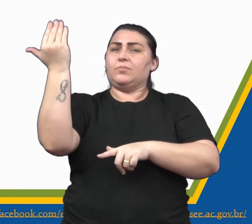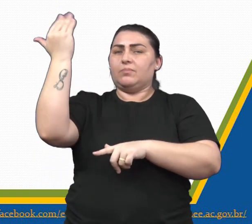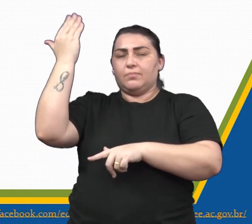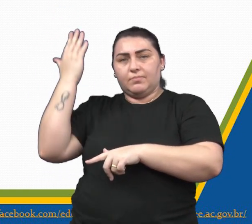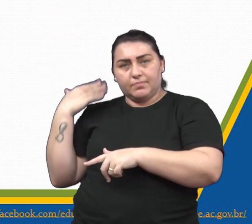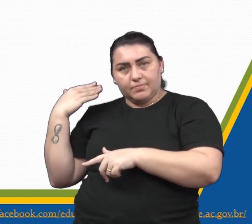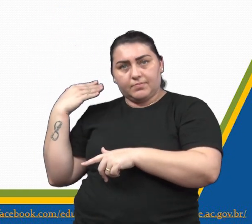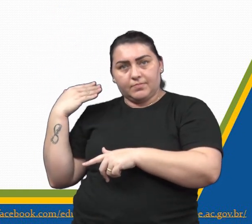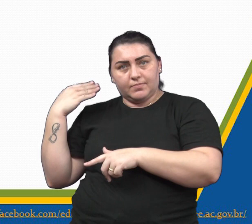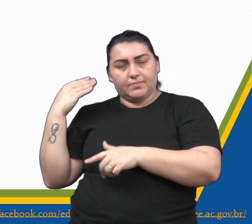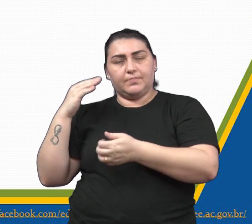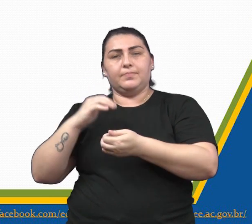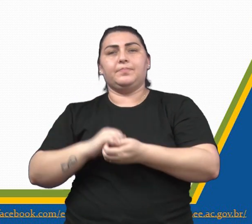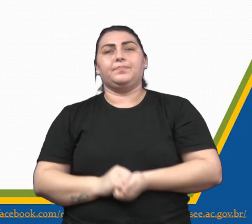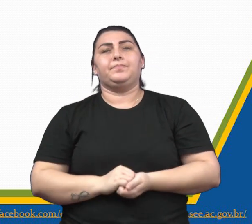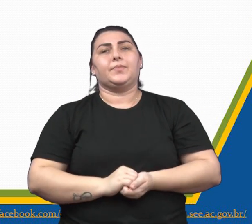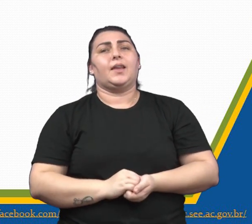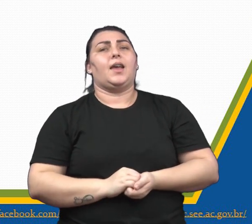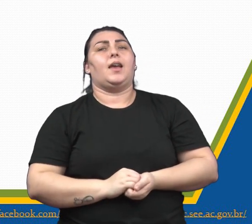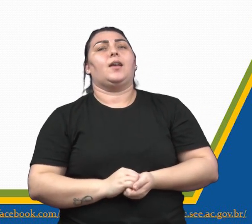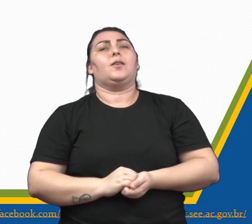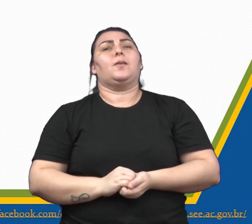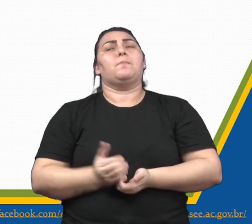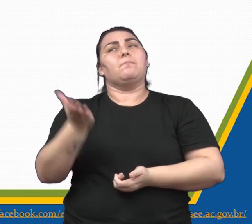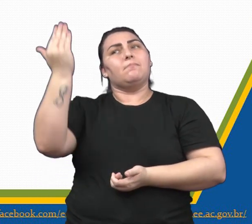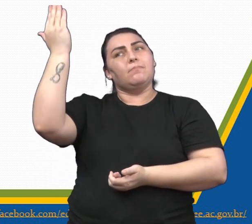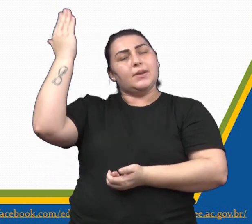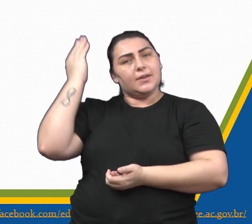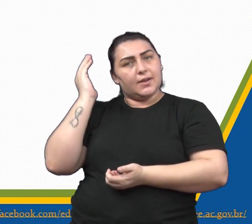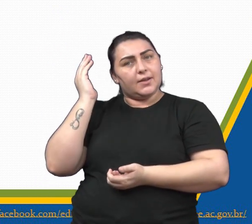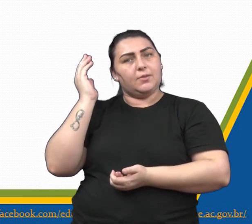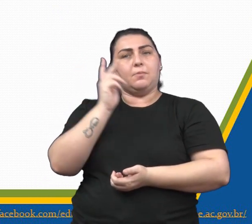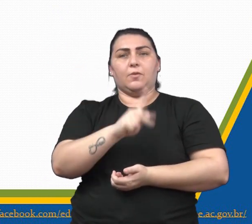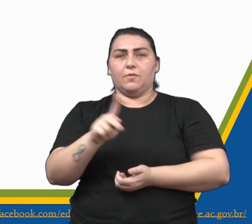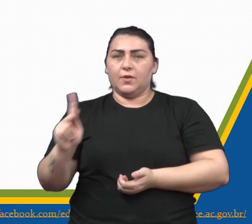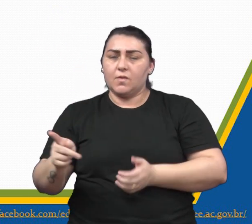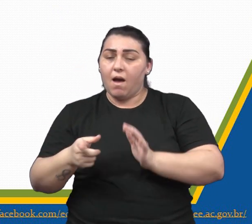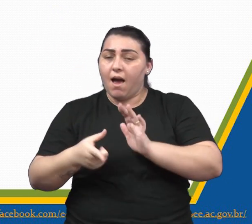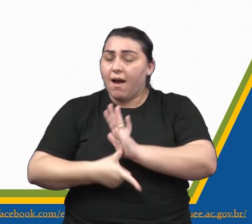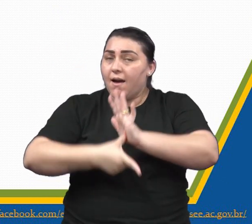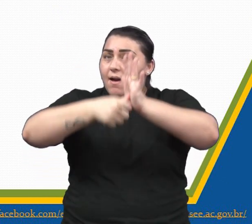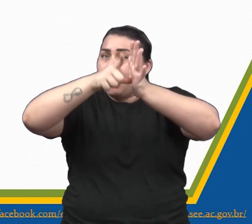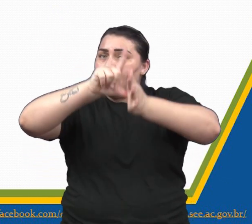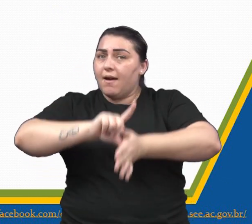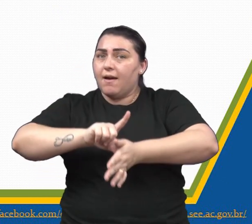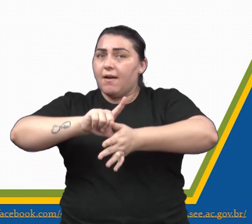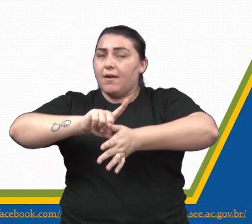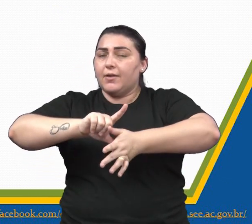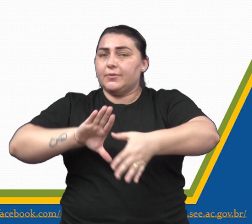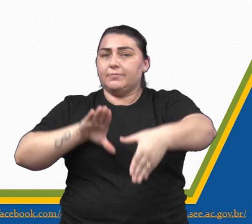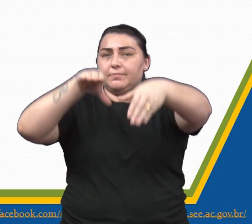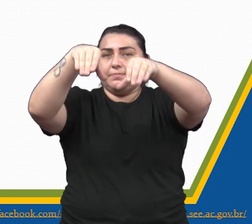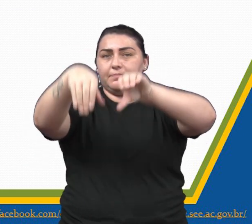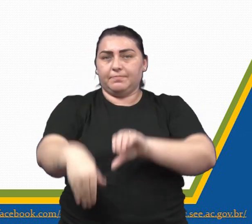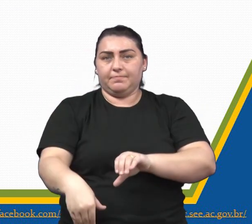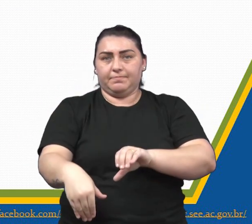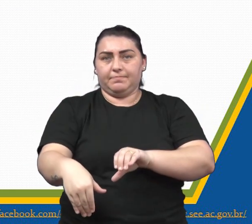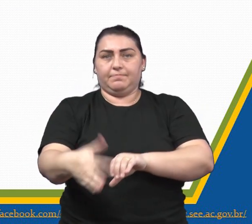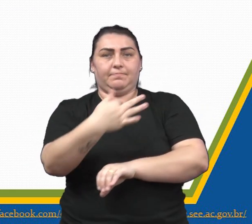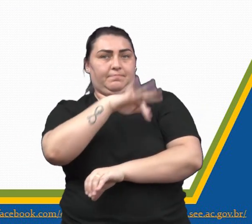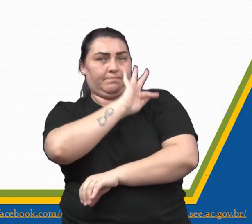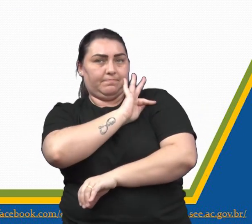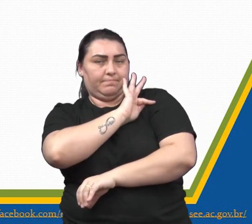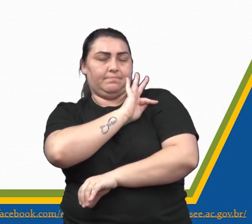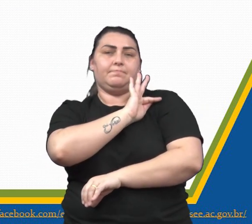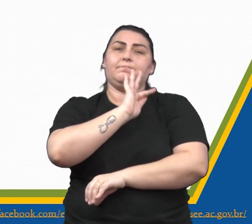passada. Ou seja, ele foi professor antes mesmo de se formar.